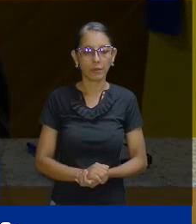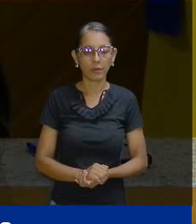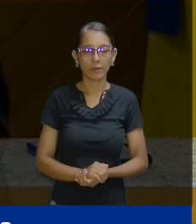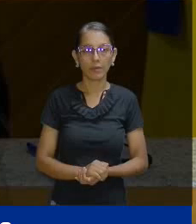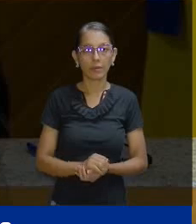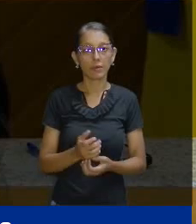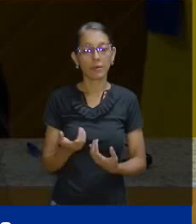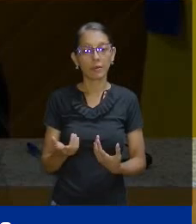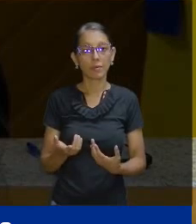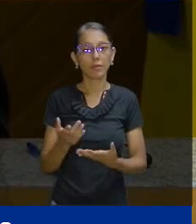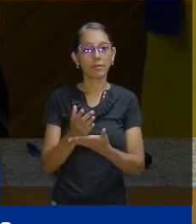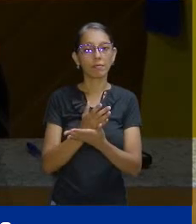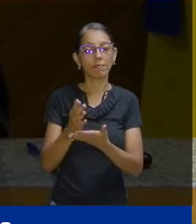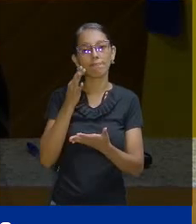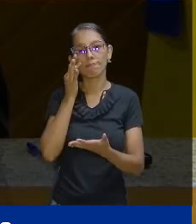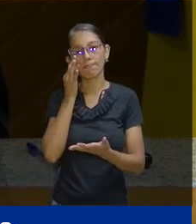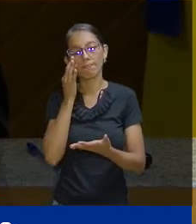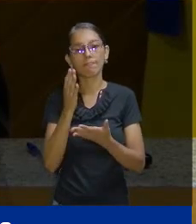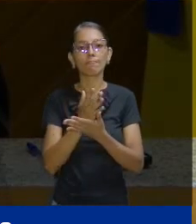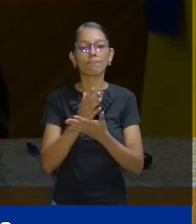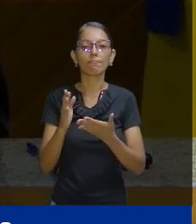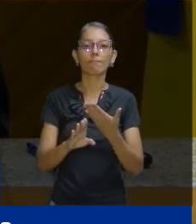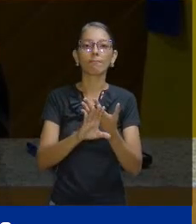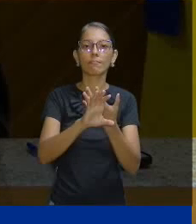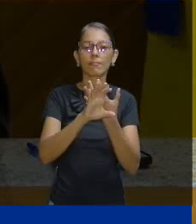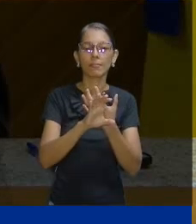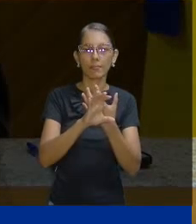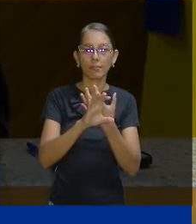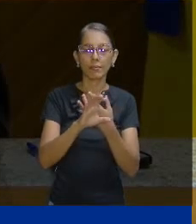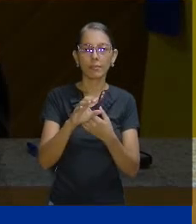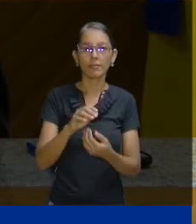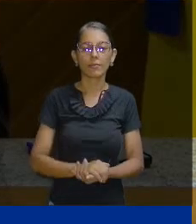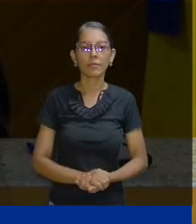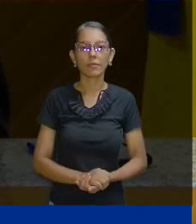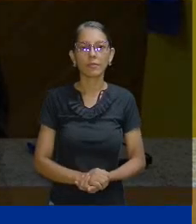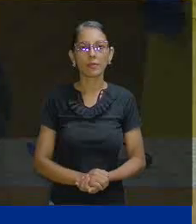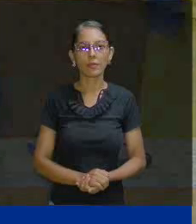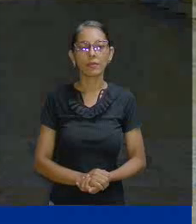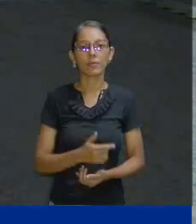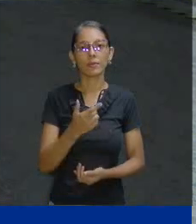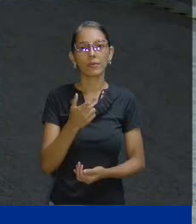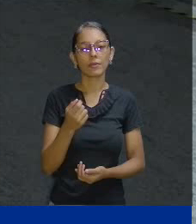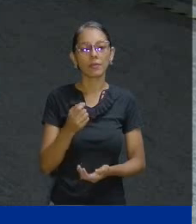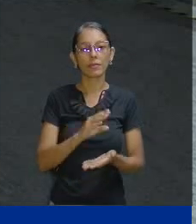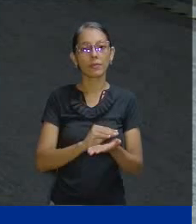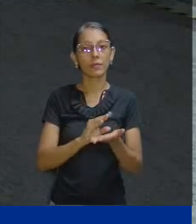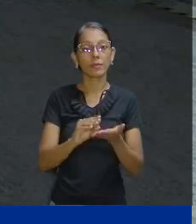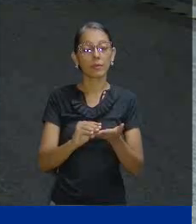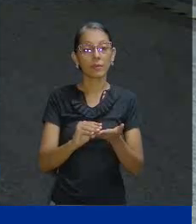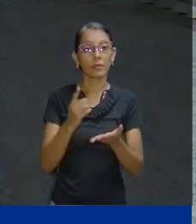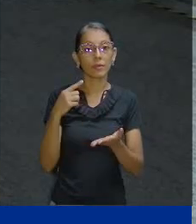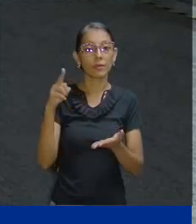na modalidade híbrida, e submeto à apreciação a ata da 20ª Sessão Judiciária Ordinária,